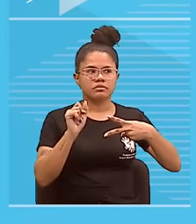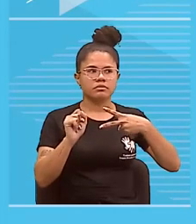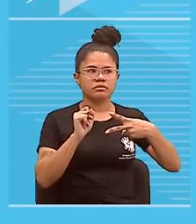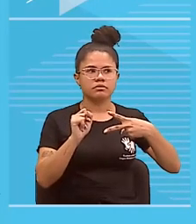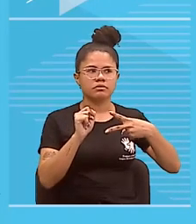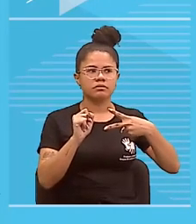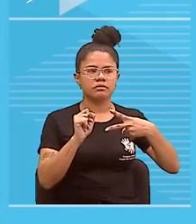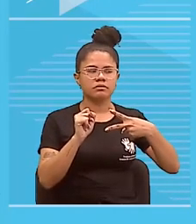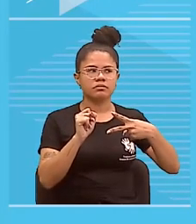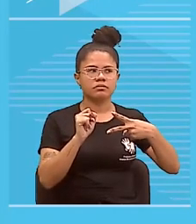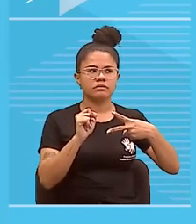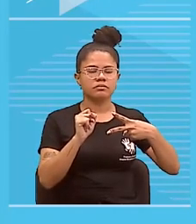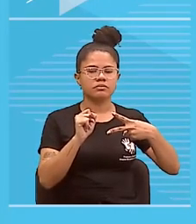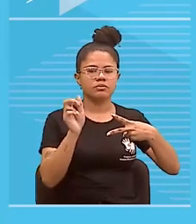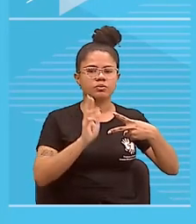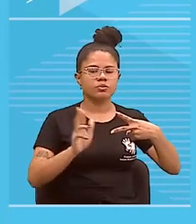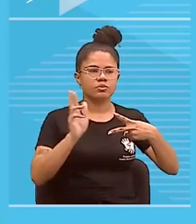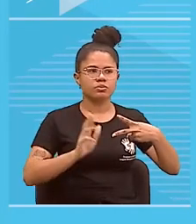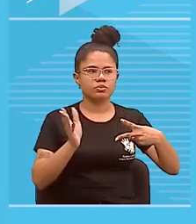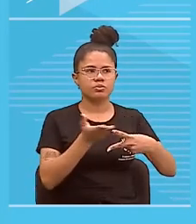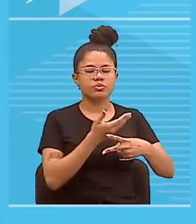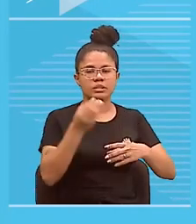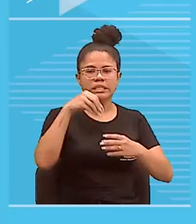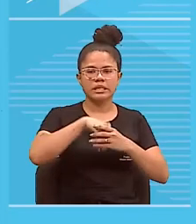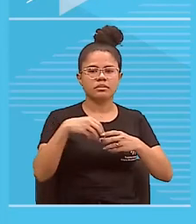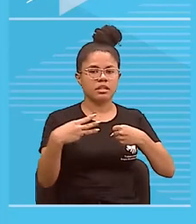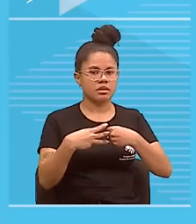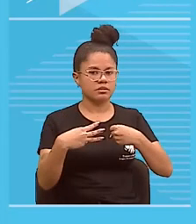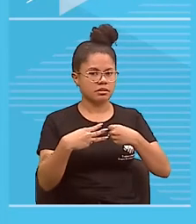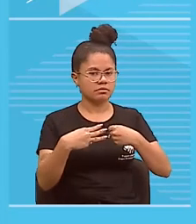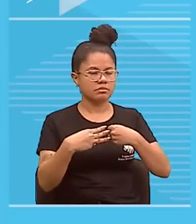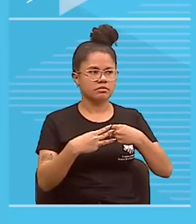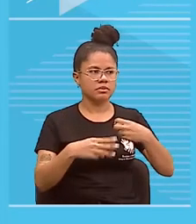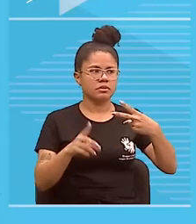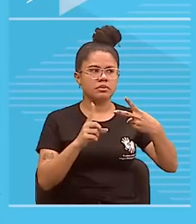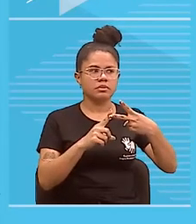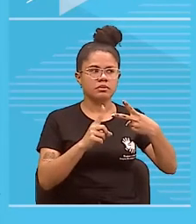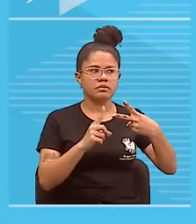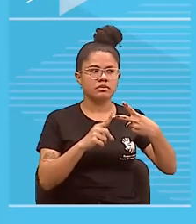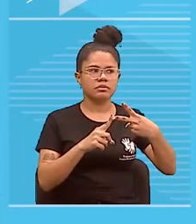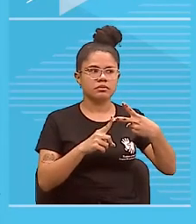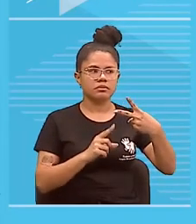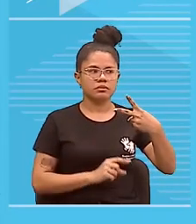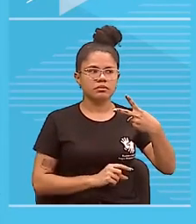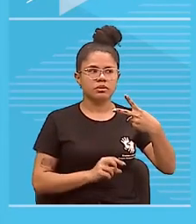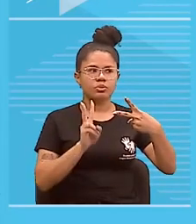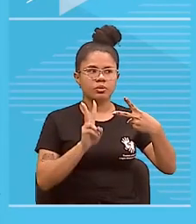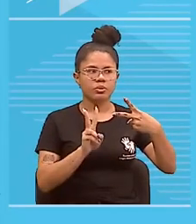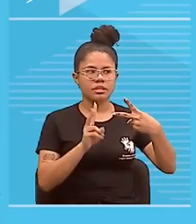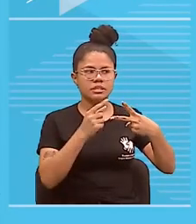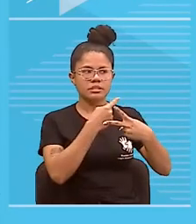controlar a produção de proteínas dentro da célula e no DNA tem a